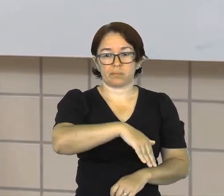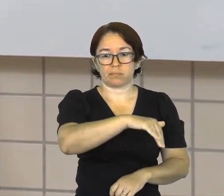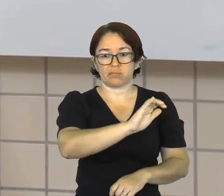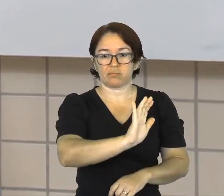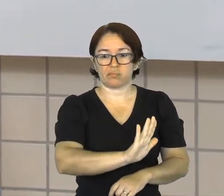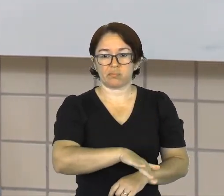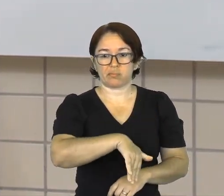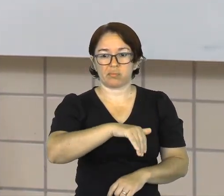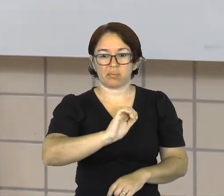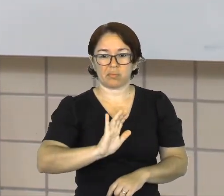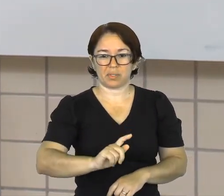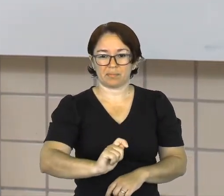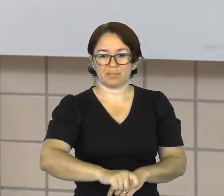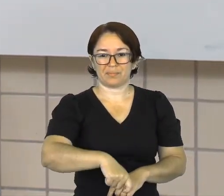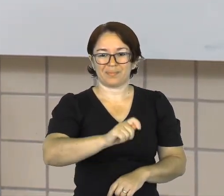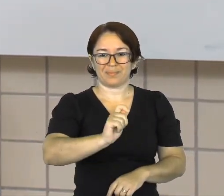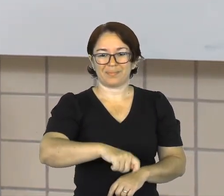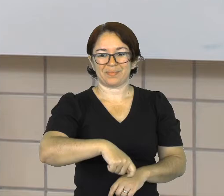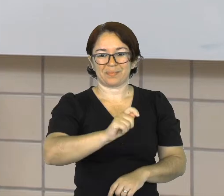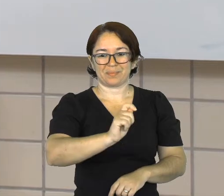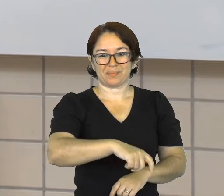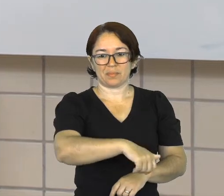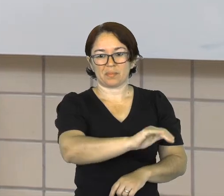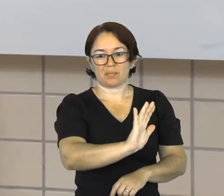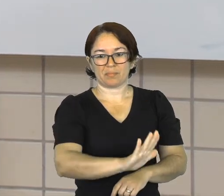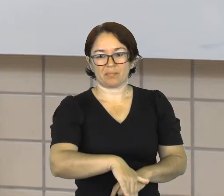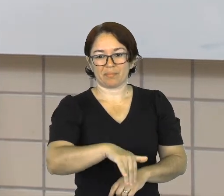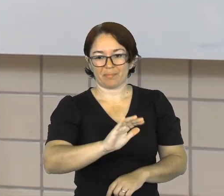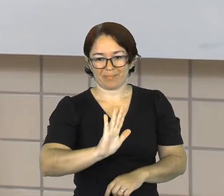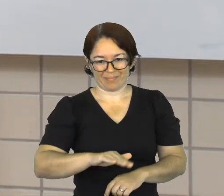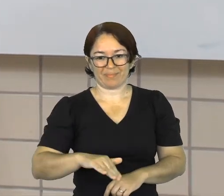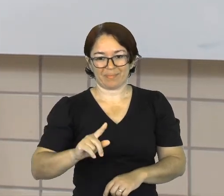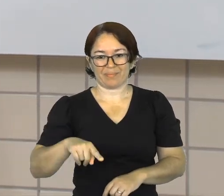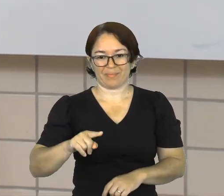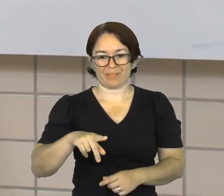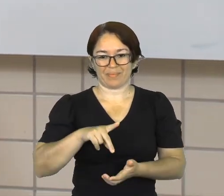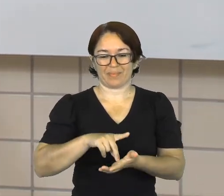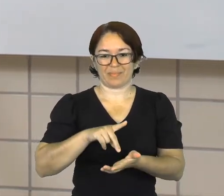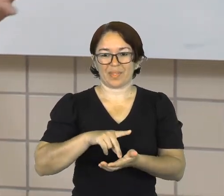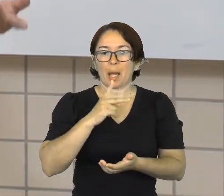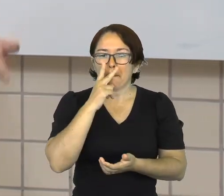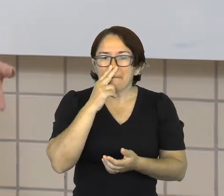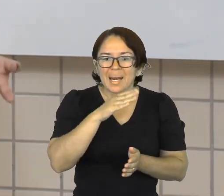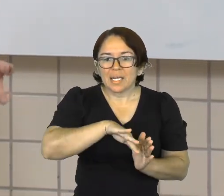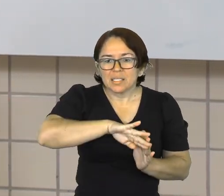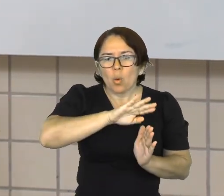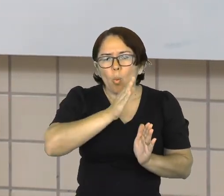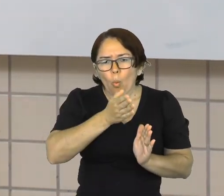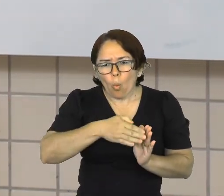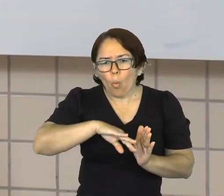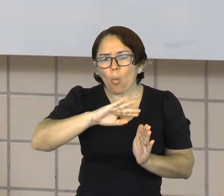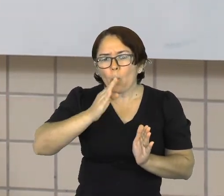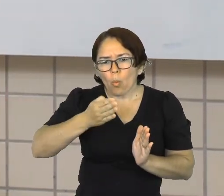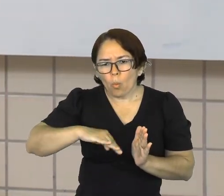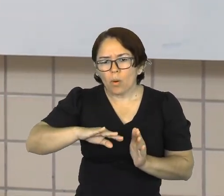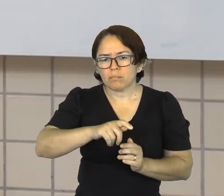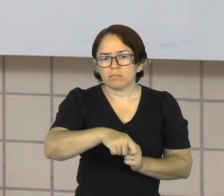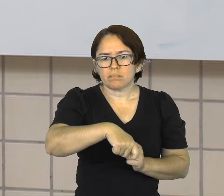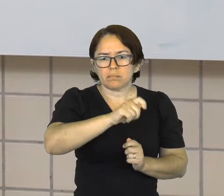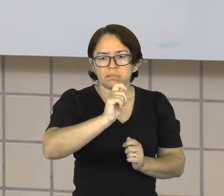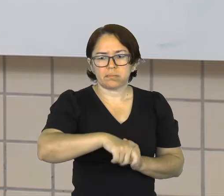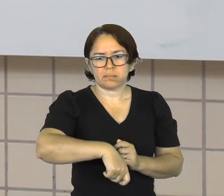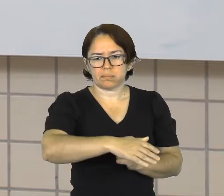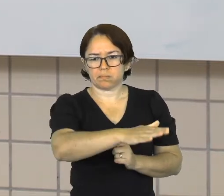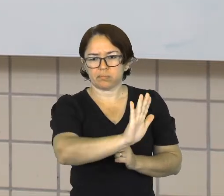Vai criar várias direções perpendiculares, certo? Como se fosse várias ondinhas mesmo. E aí até chegar ao